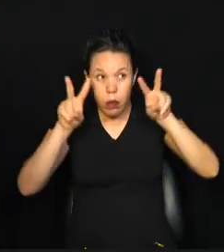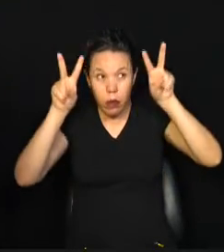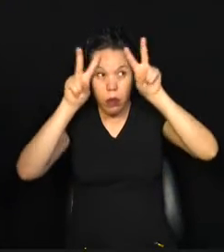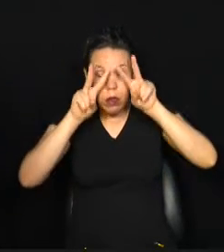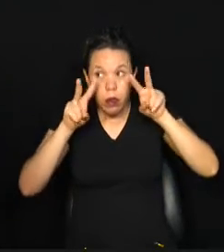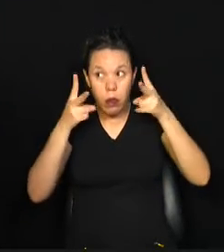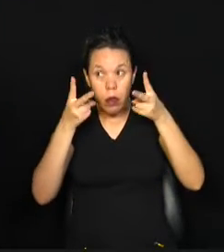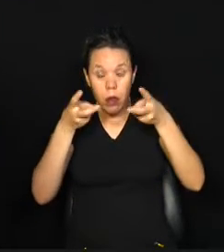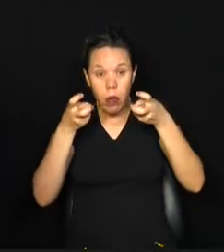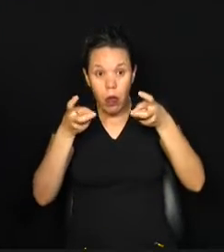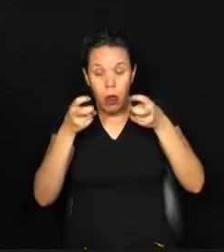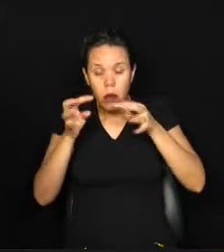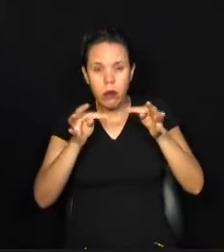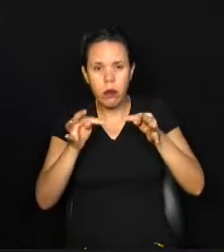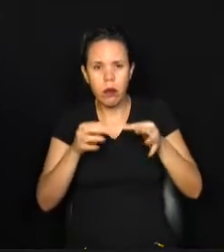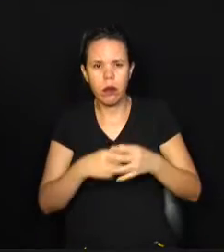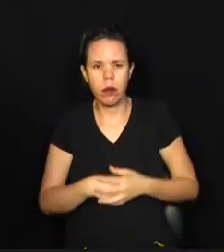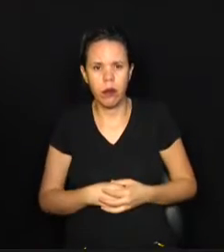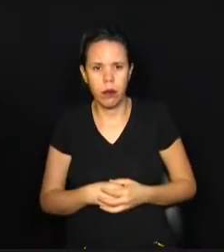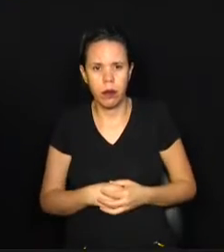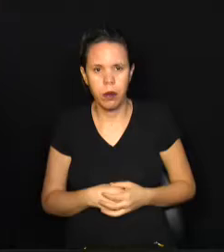mesmo